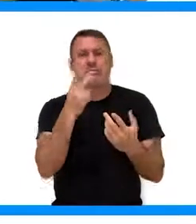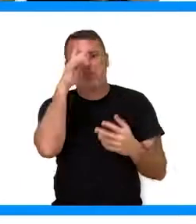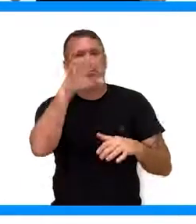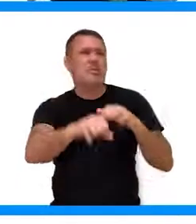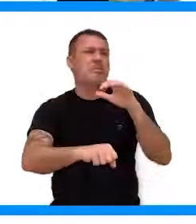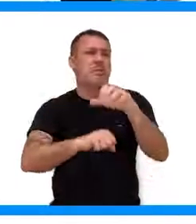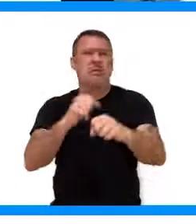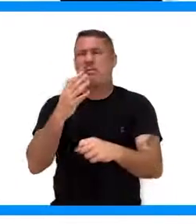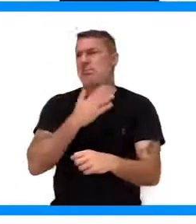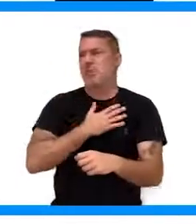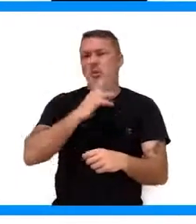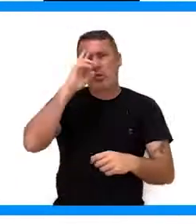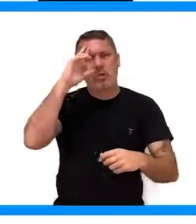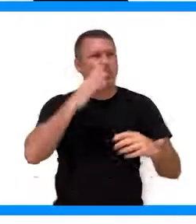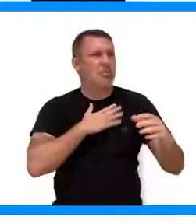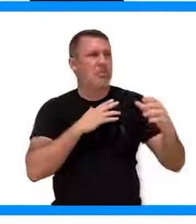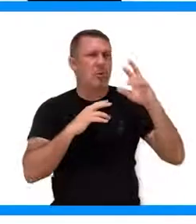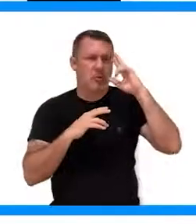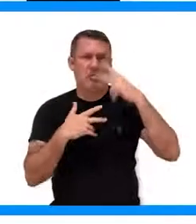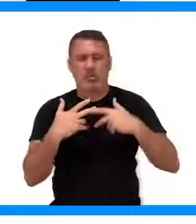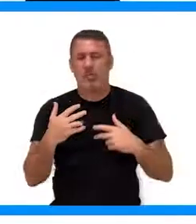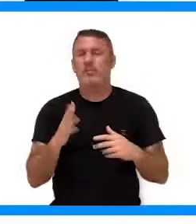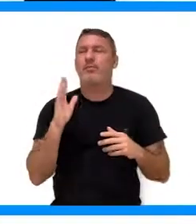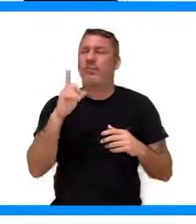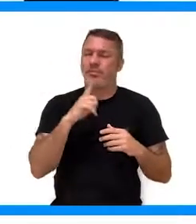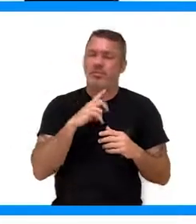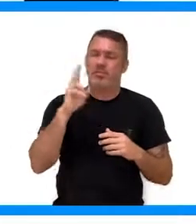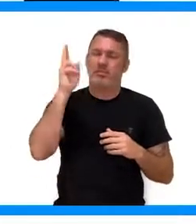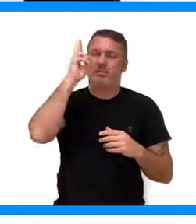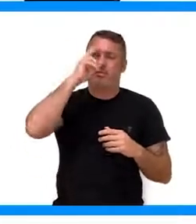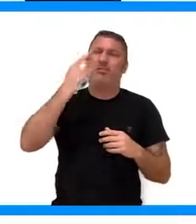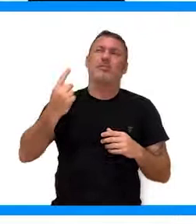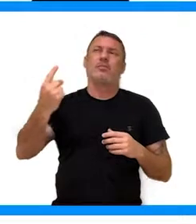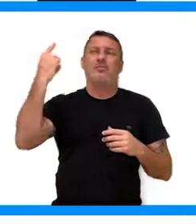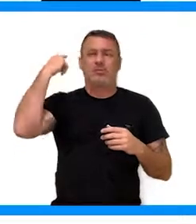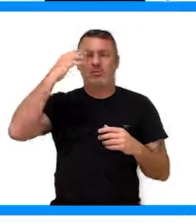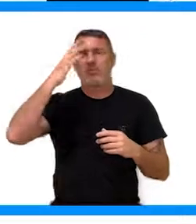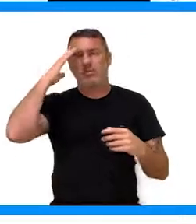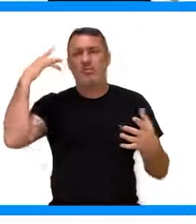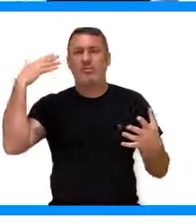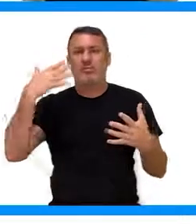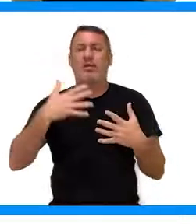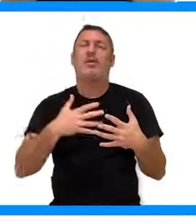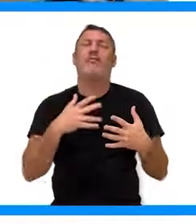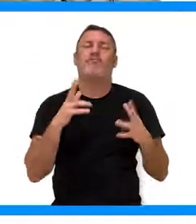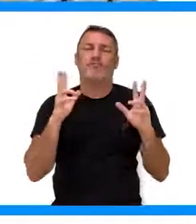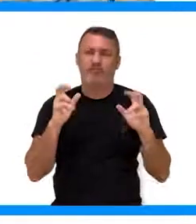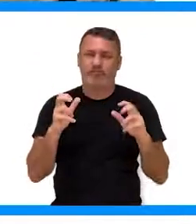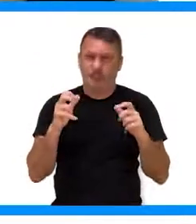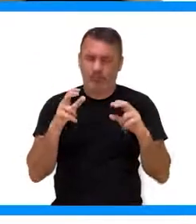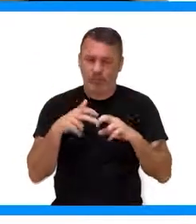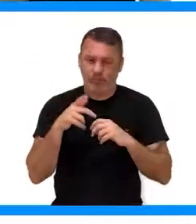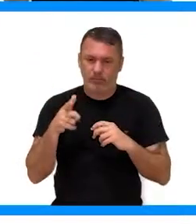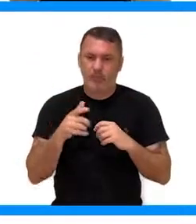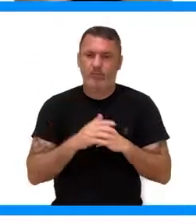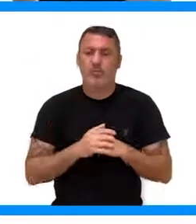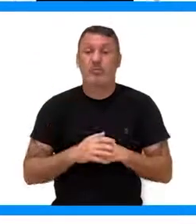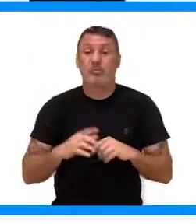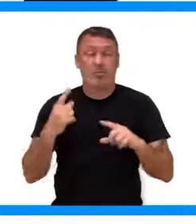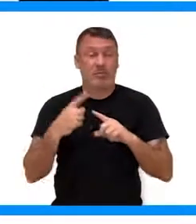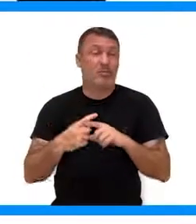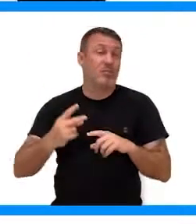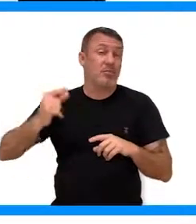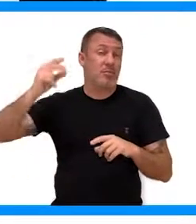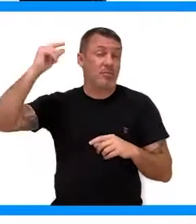por extensões de terra, por propriedades. Existe um histórico por trás disso. Esse histórico pesa muito,